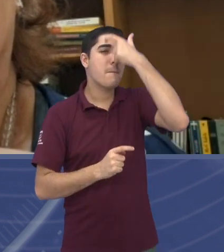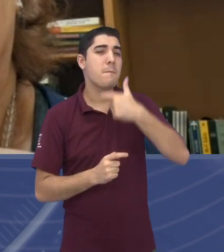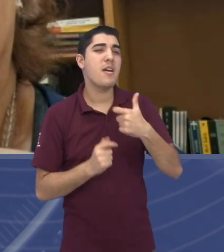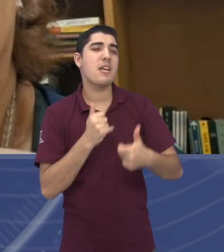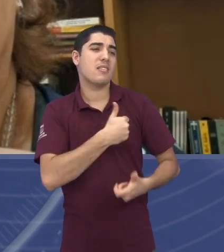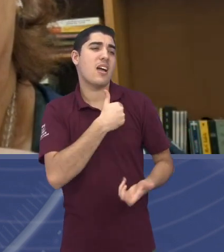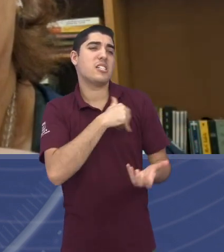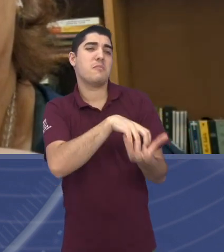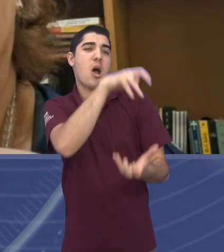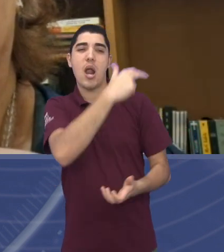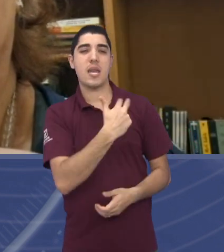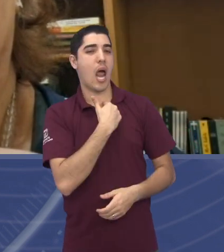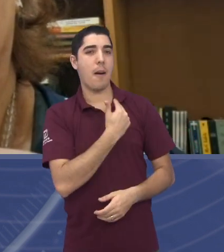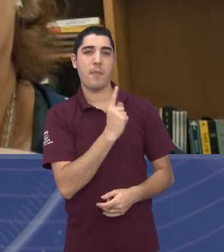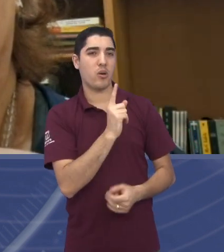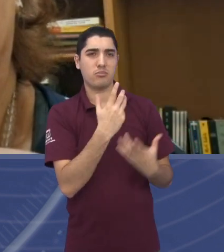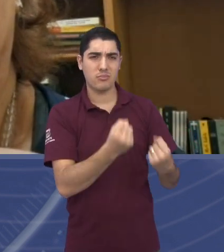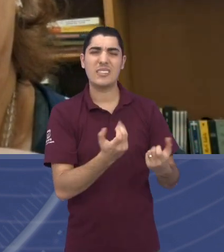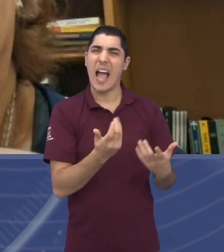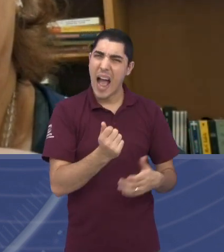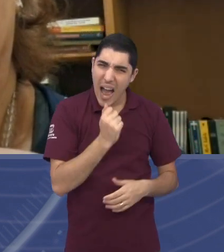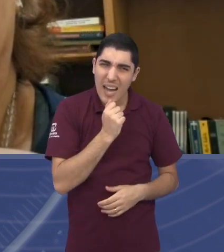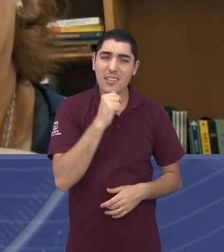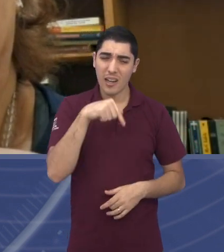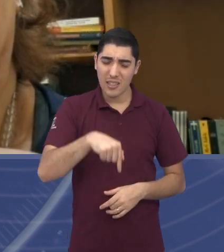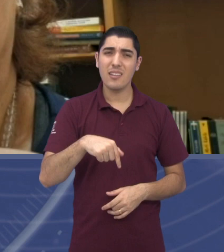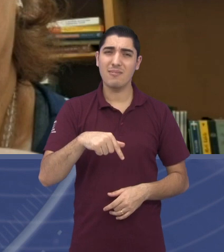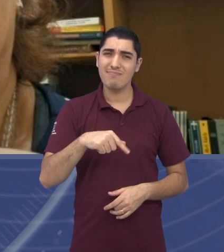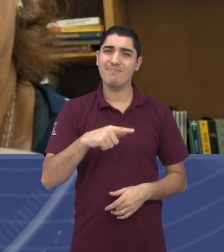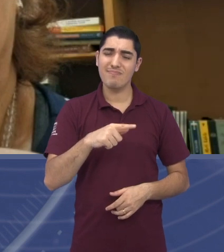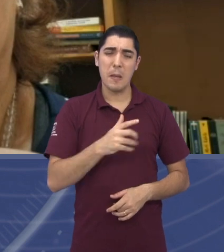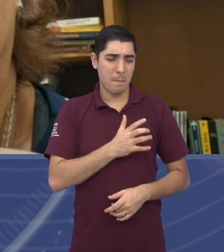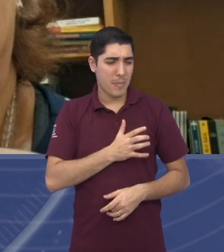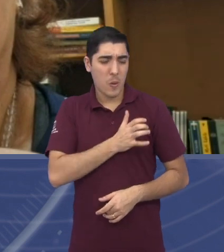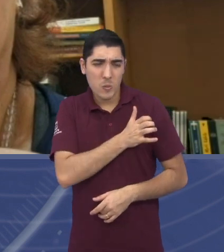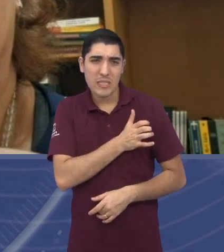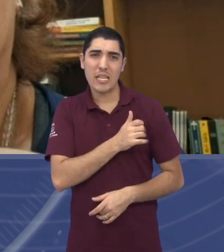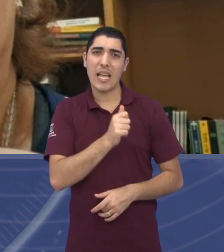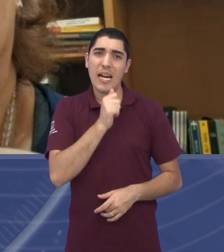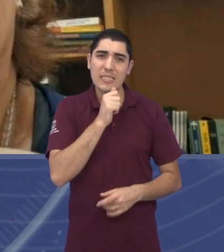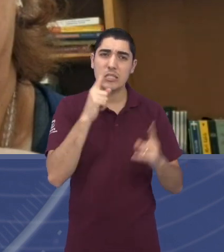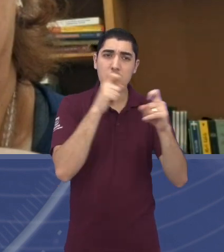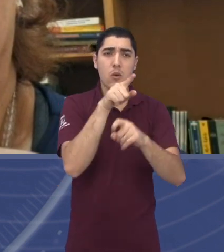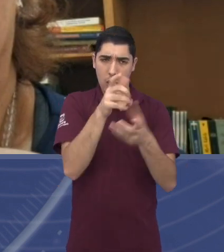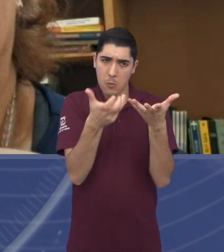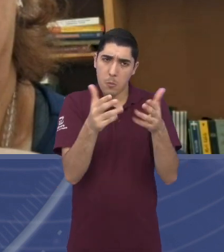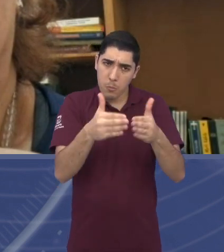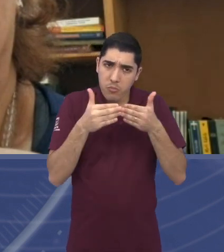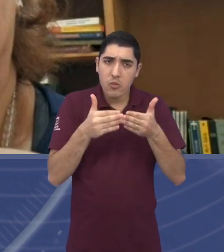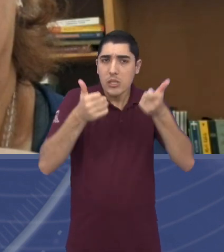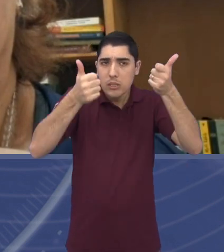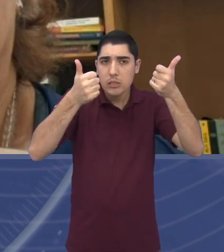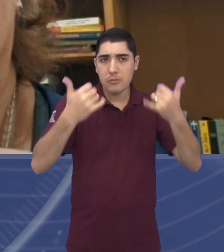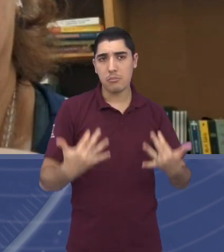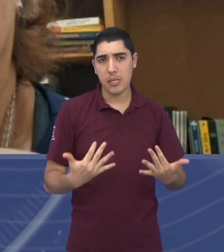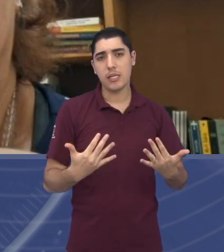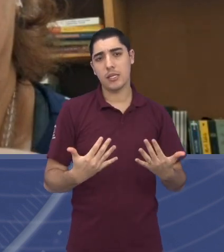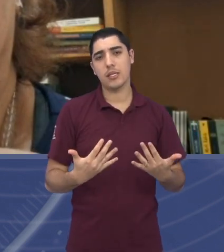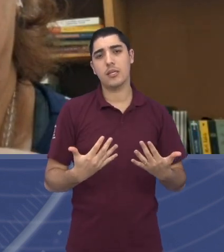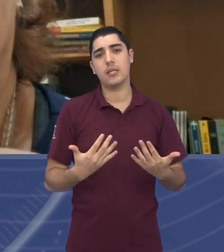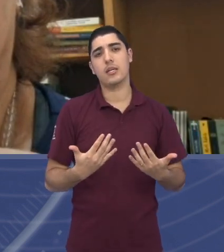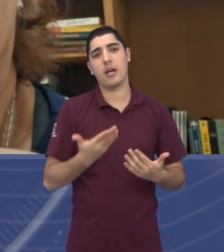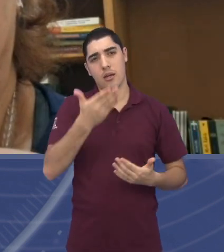de uma mulher mais velha. Isso ainda é um tabu, né? Queria que você esmiuçasse um pouquinho esse assunto,